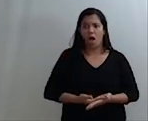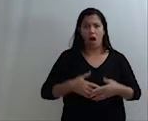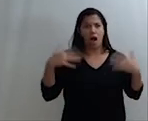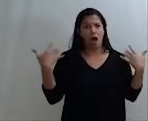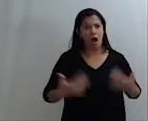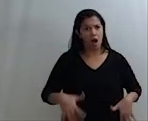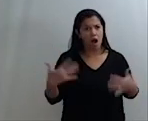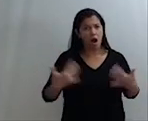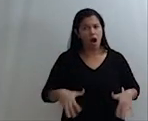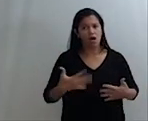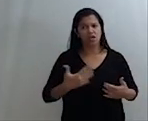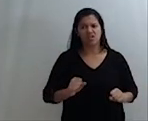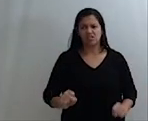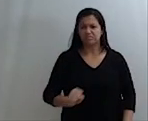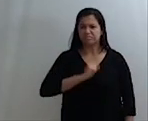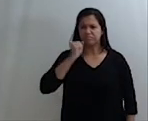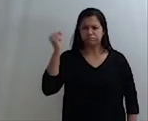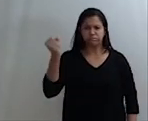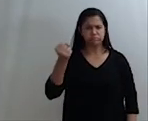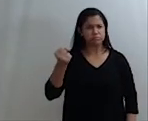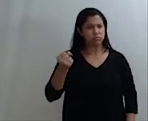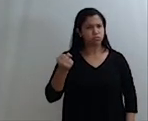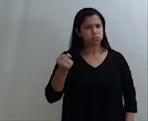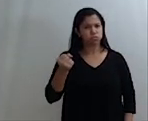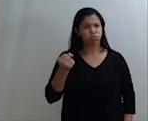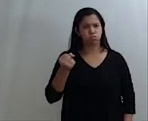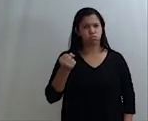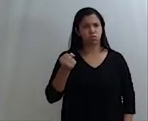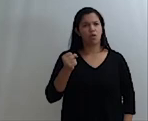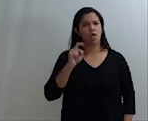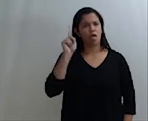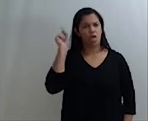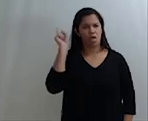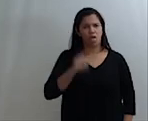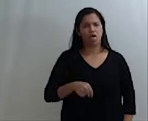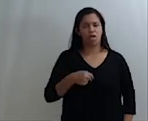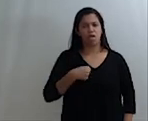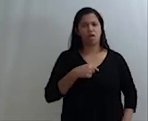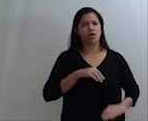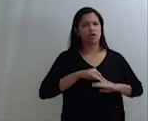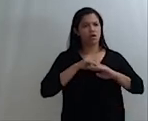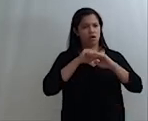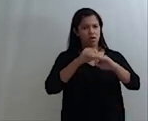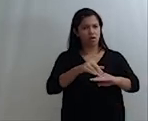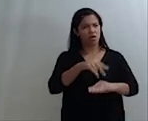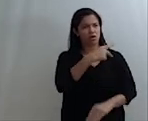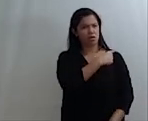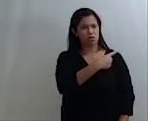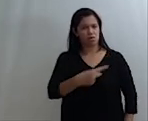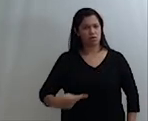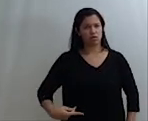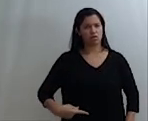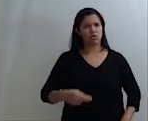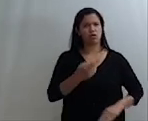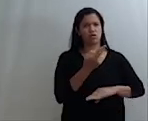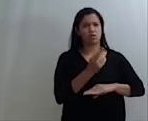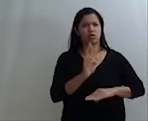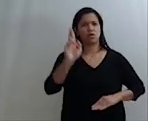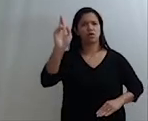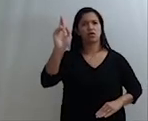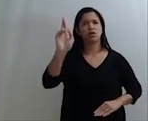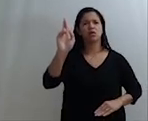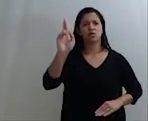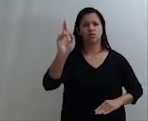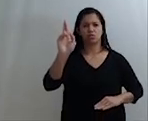são repugnantes e digo senhor presidente senhora relatora que há base fática